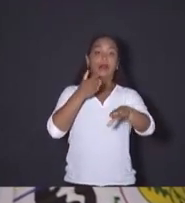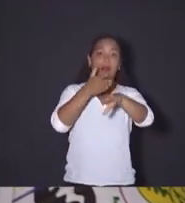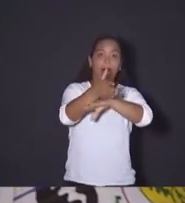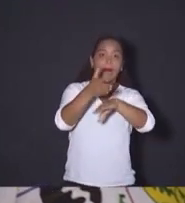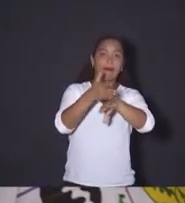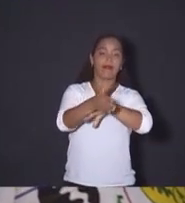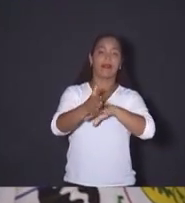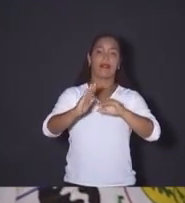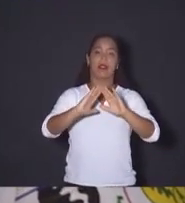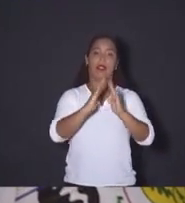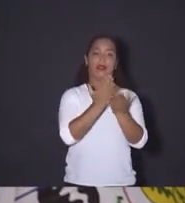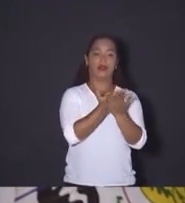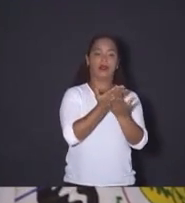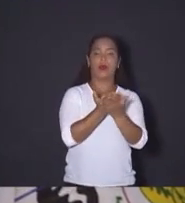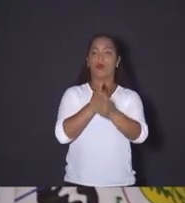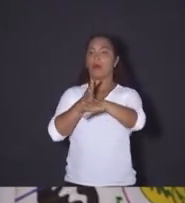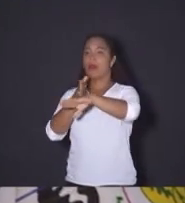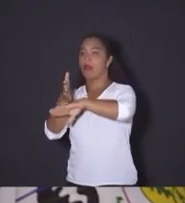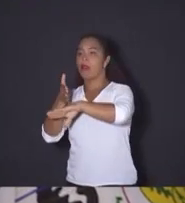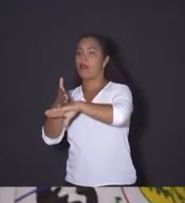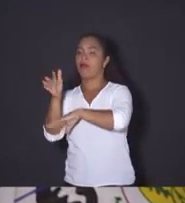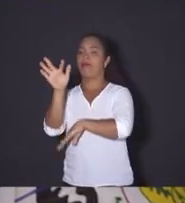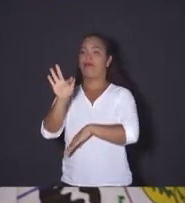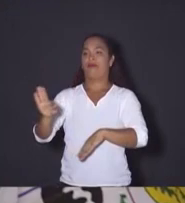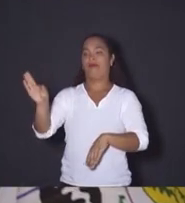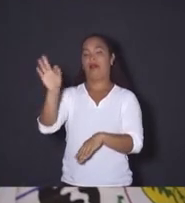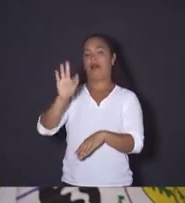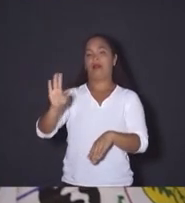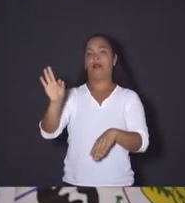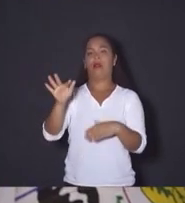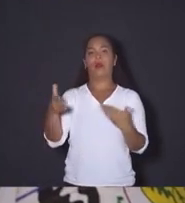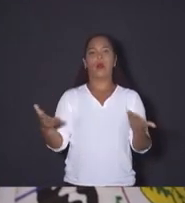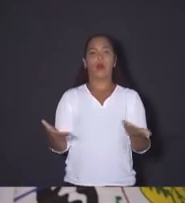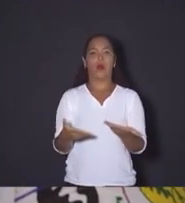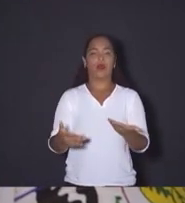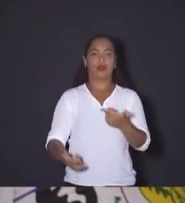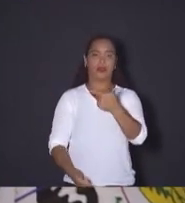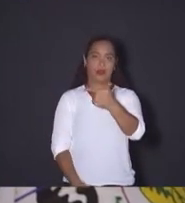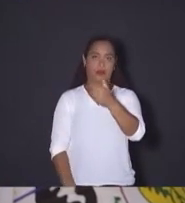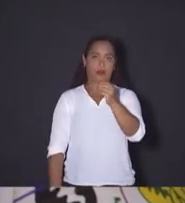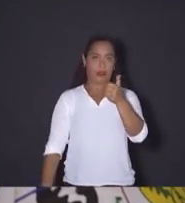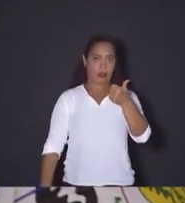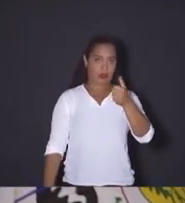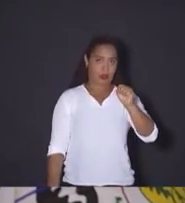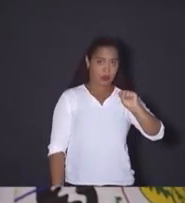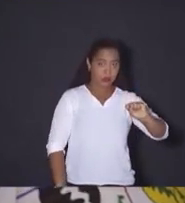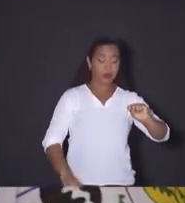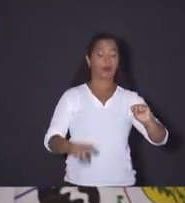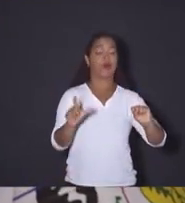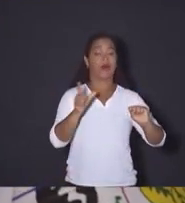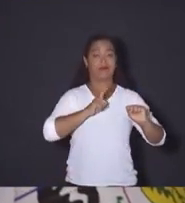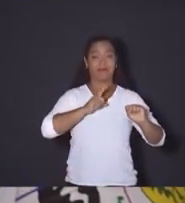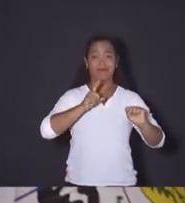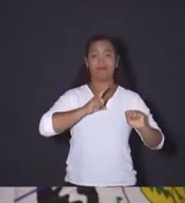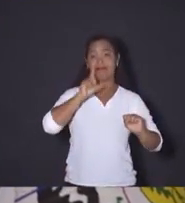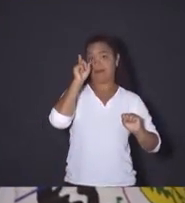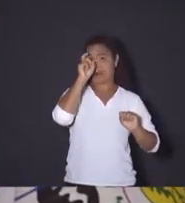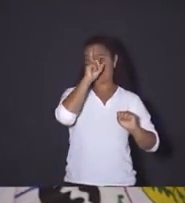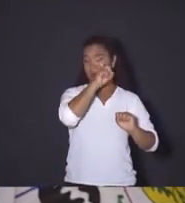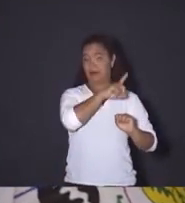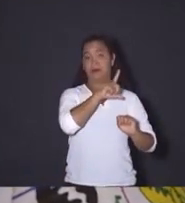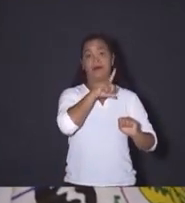freqüentar a faculdade não chego chegamos hoje em 2018 onde essas dificuldades ainda são vividas